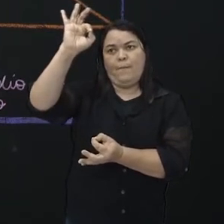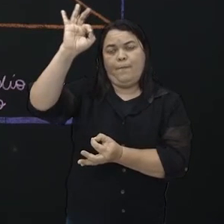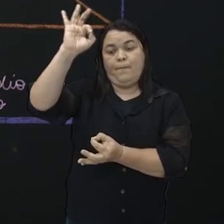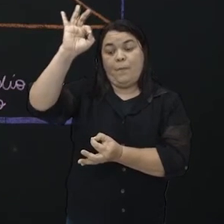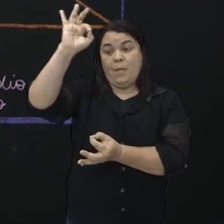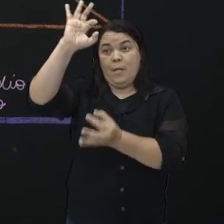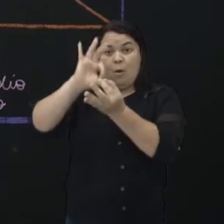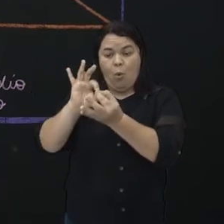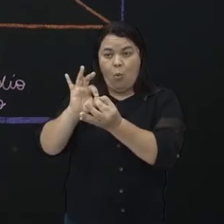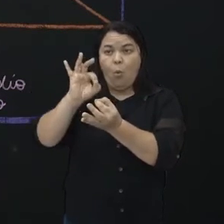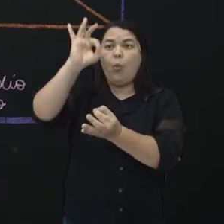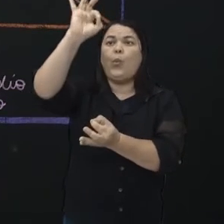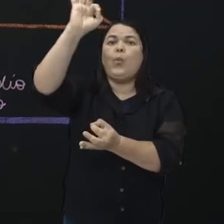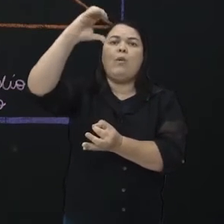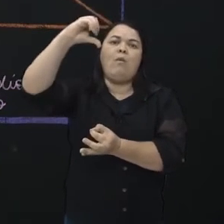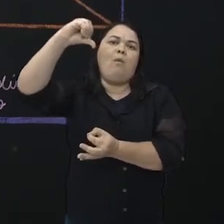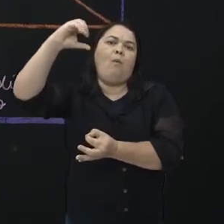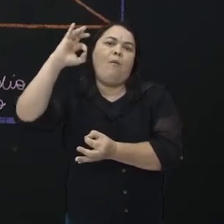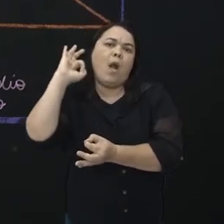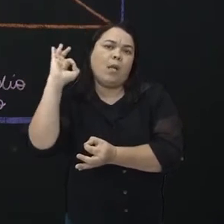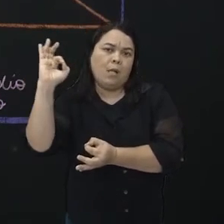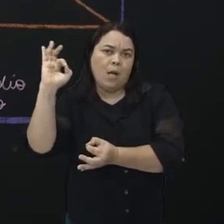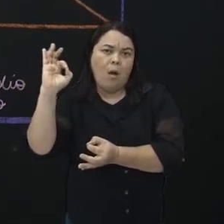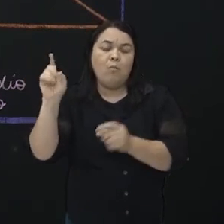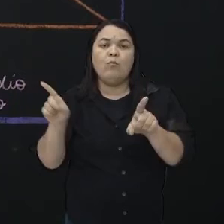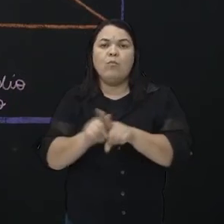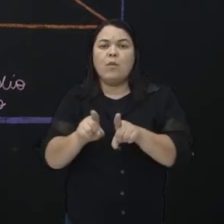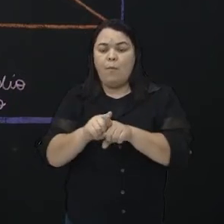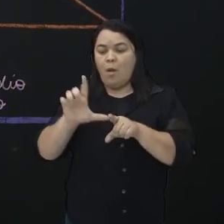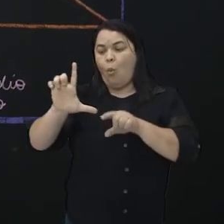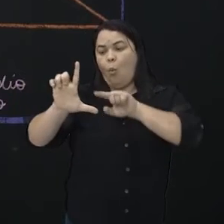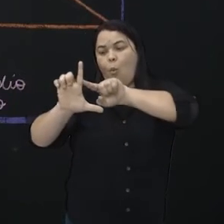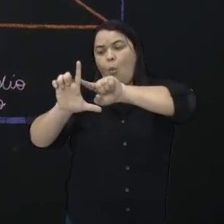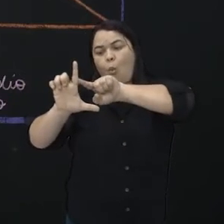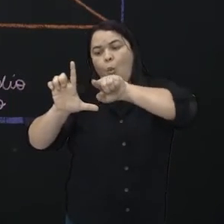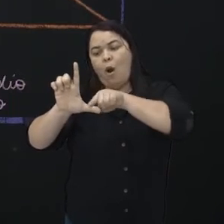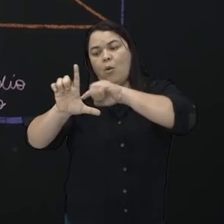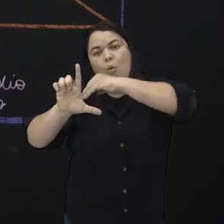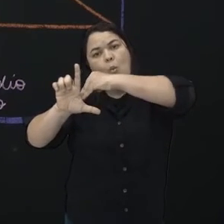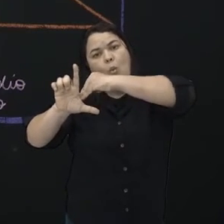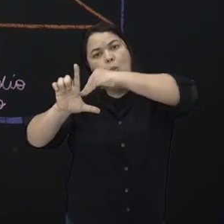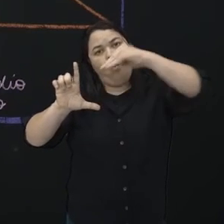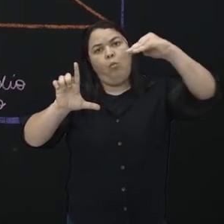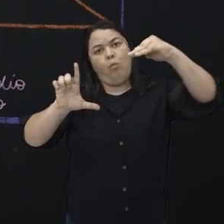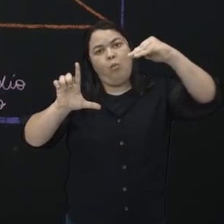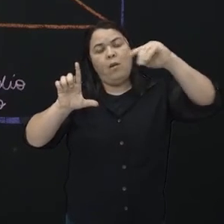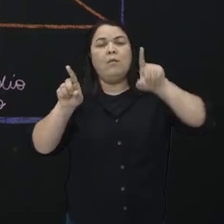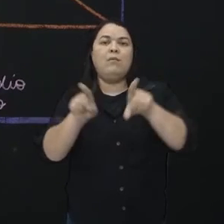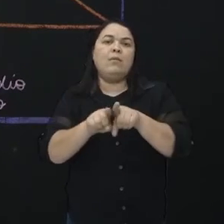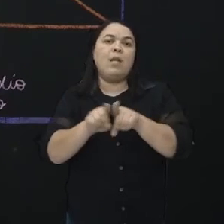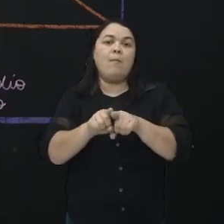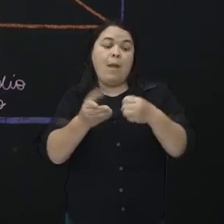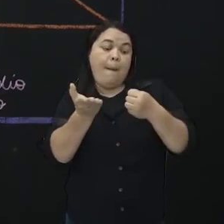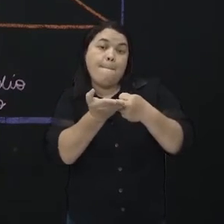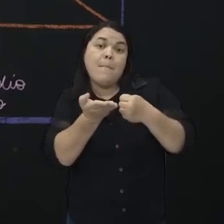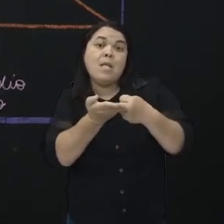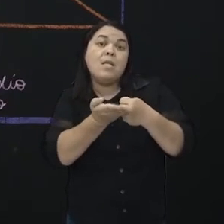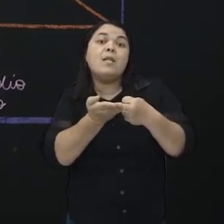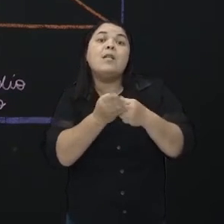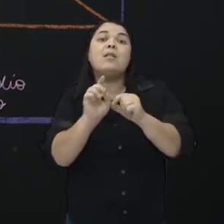vértice e vai em direção ao lado que está em frente a esse vértice. E aí nós vimos o que é a altura, que